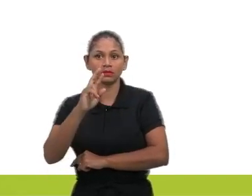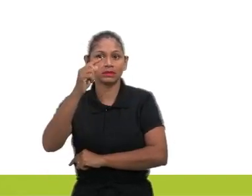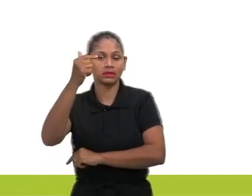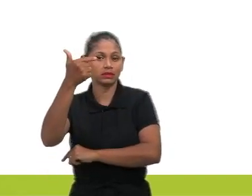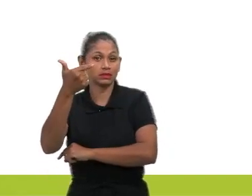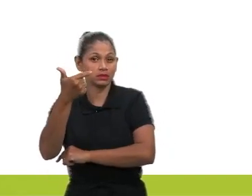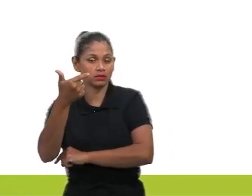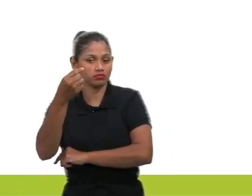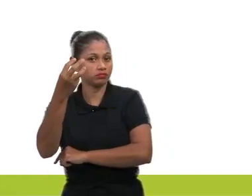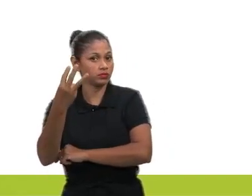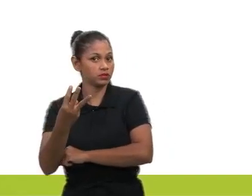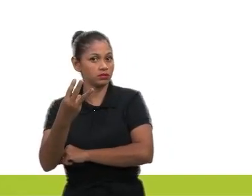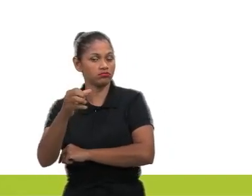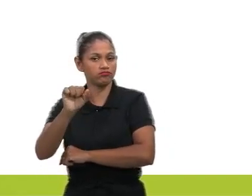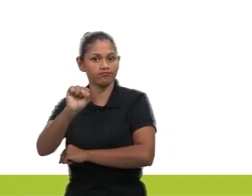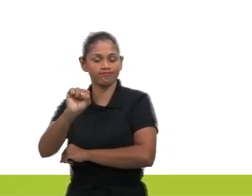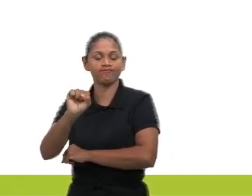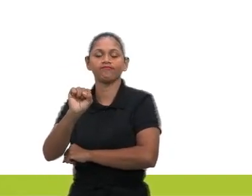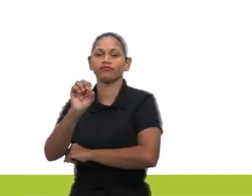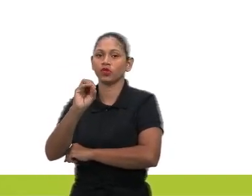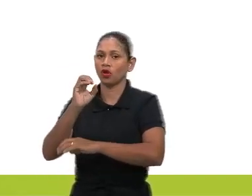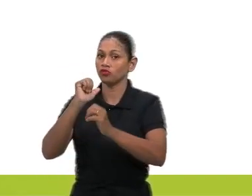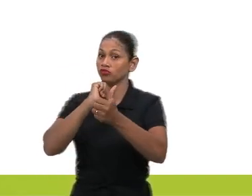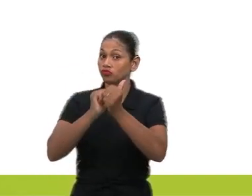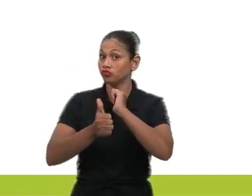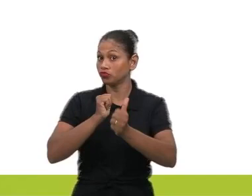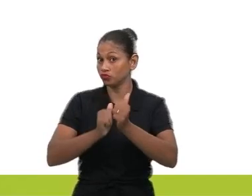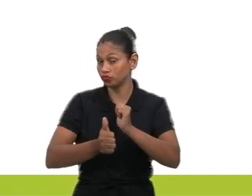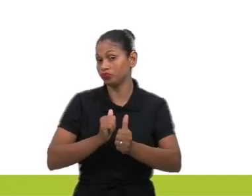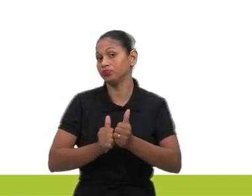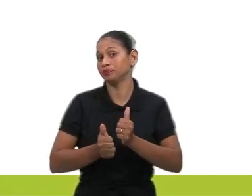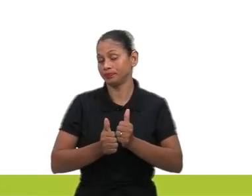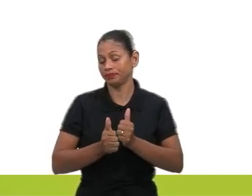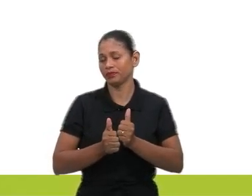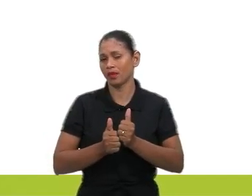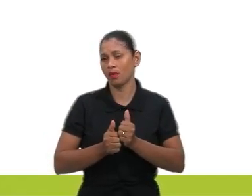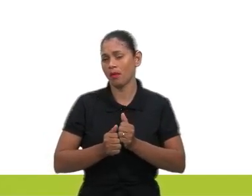jogos. Só que o